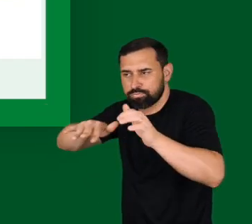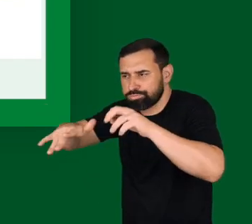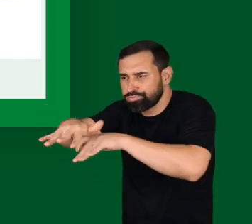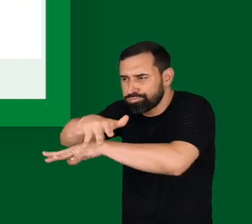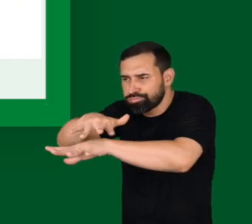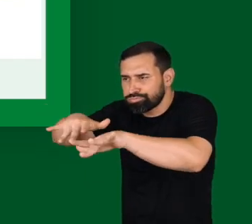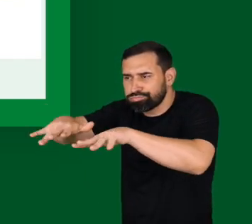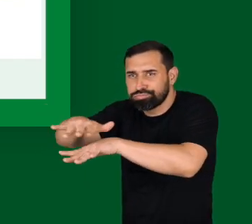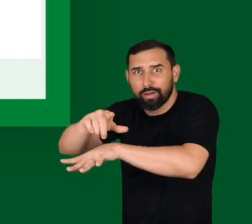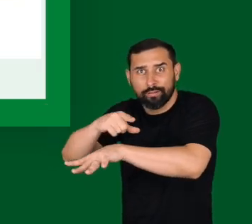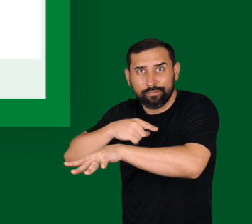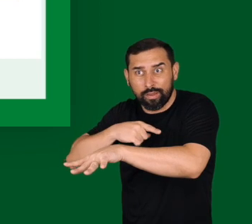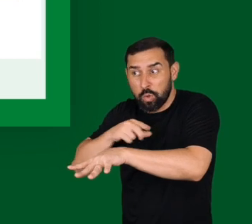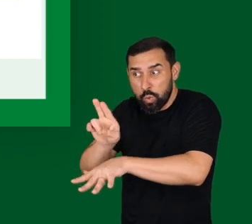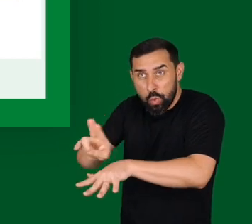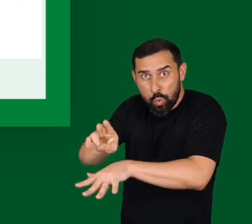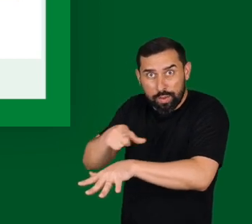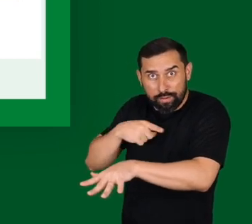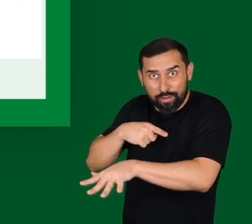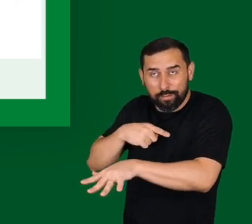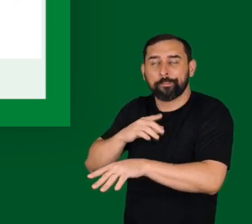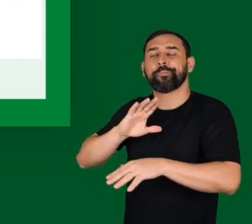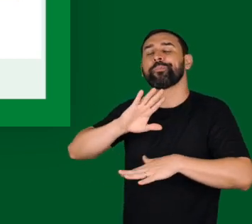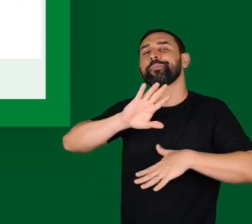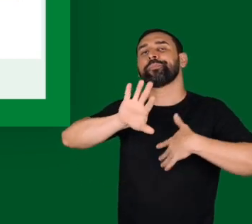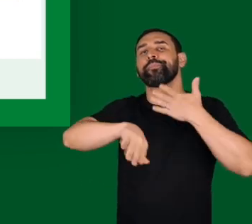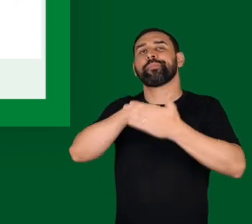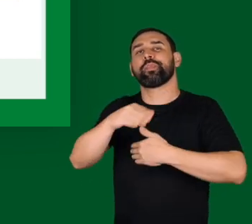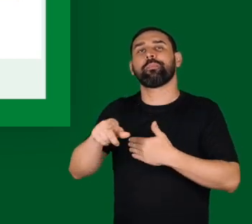por algum motivo ficou na UTI, que fez uso de